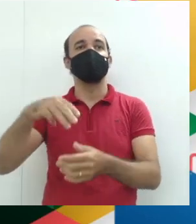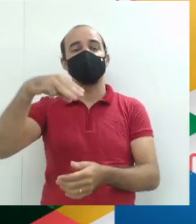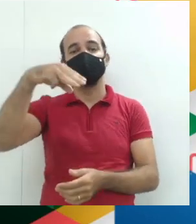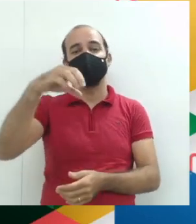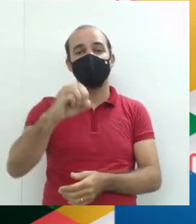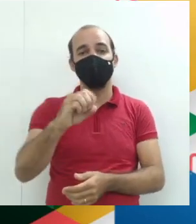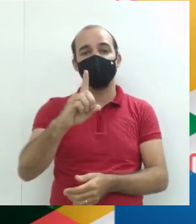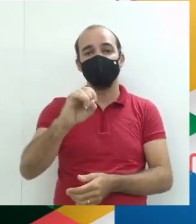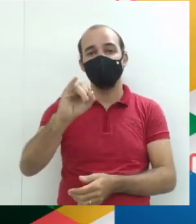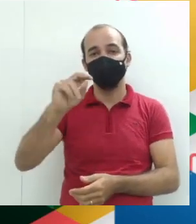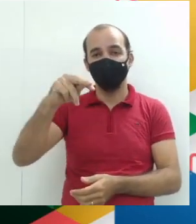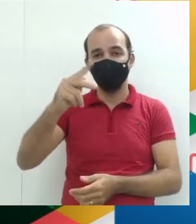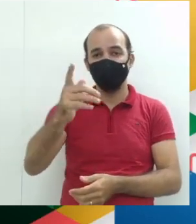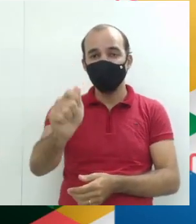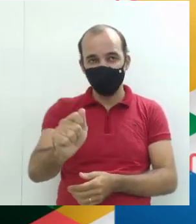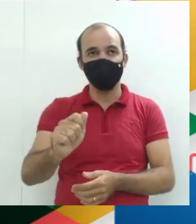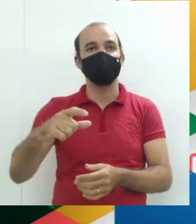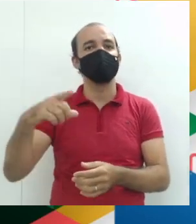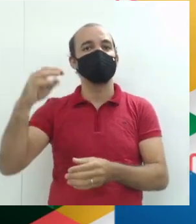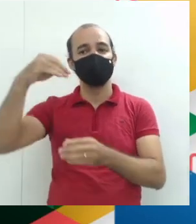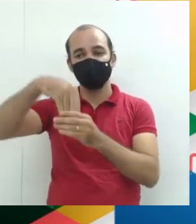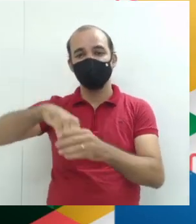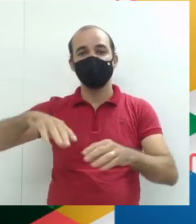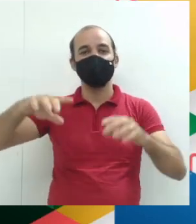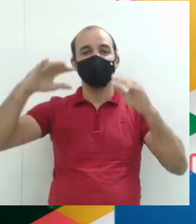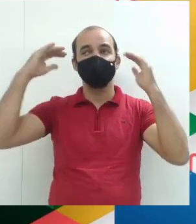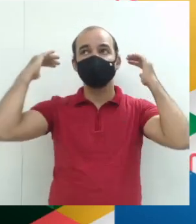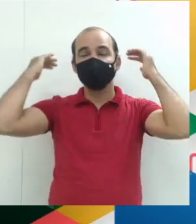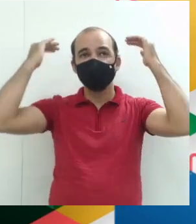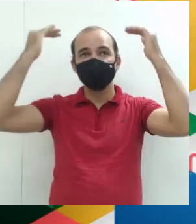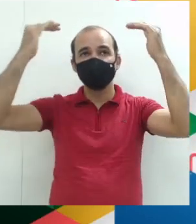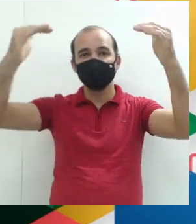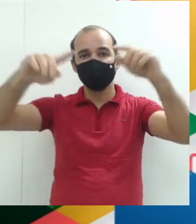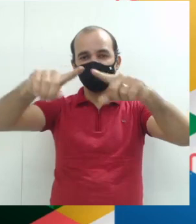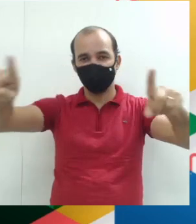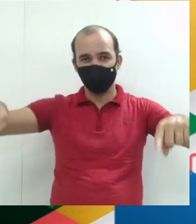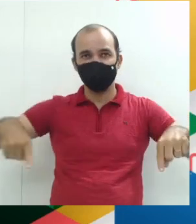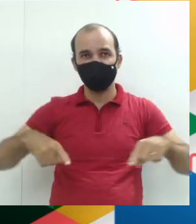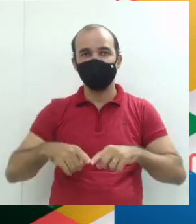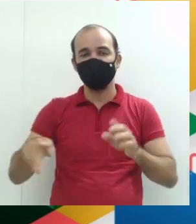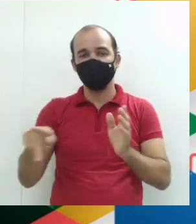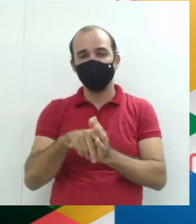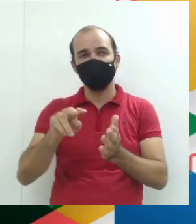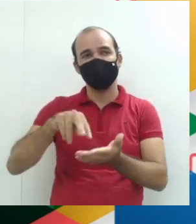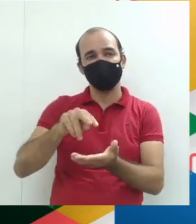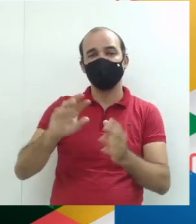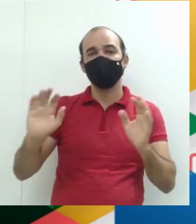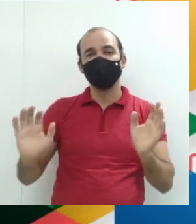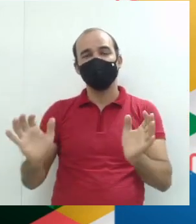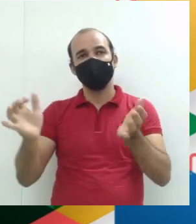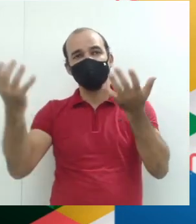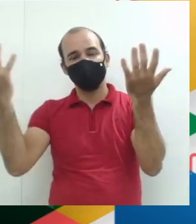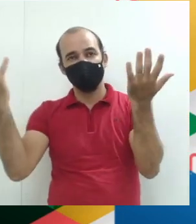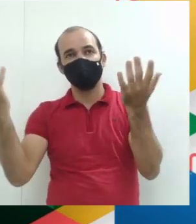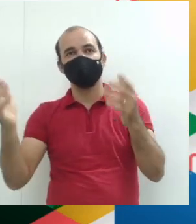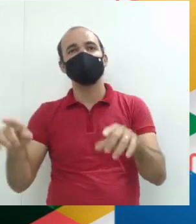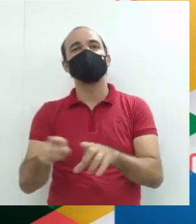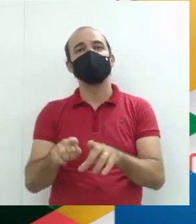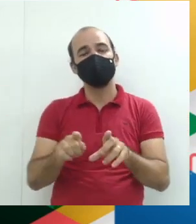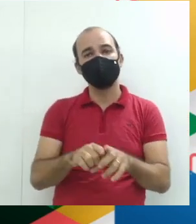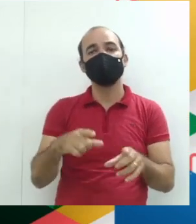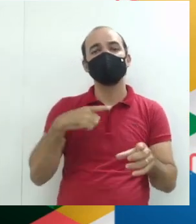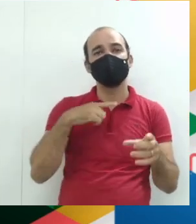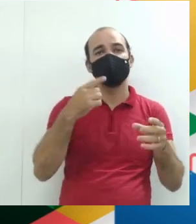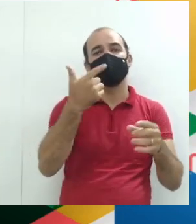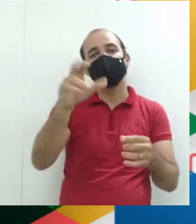nos eventos sociais. Aí a gente tem uma foto em preto e branco aí no cantinho superior da direita, que é um grupo de choro, né, que é